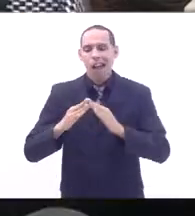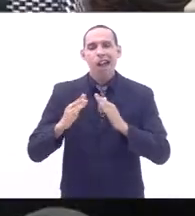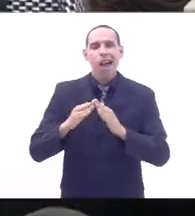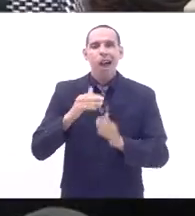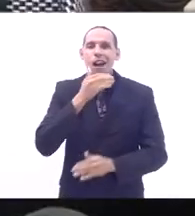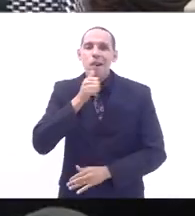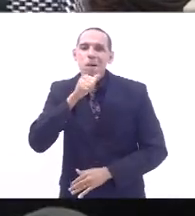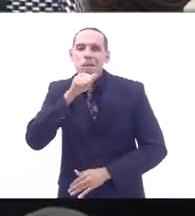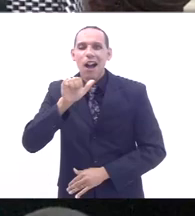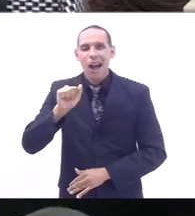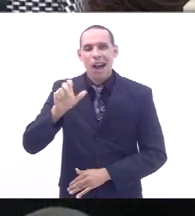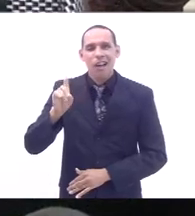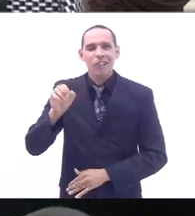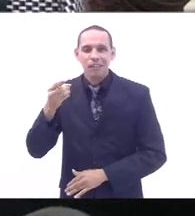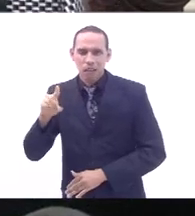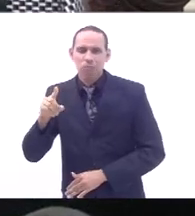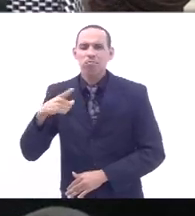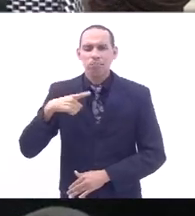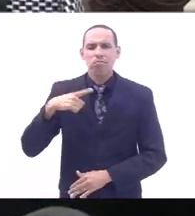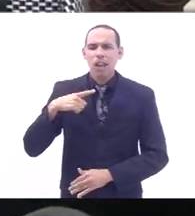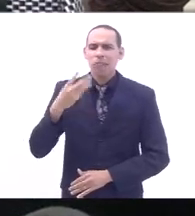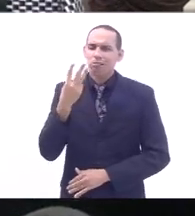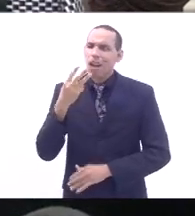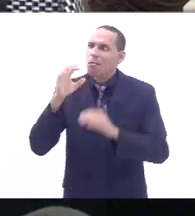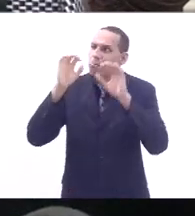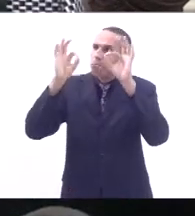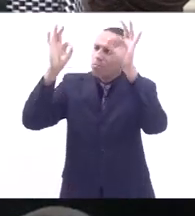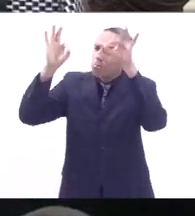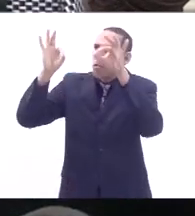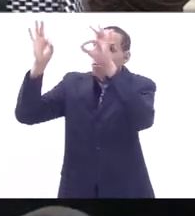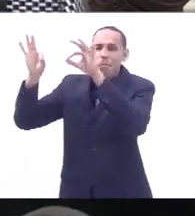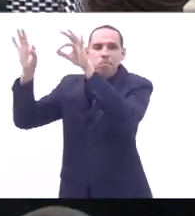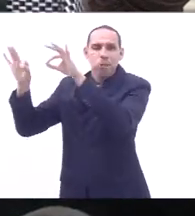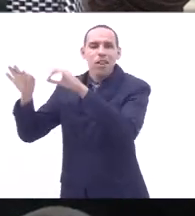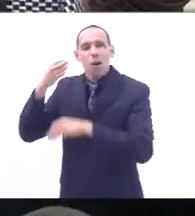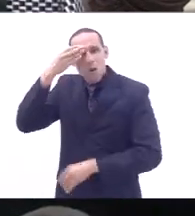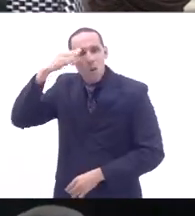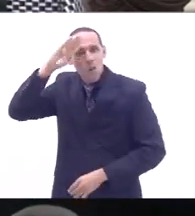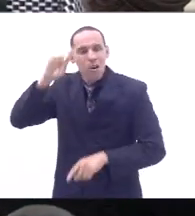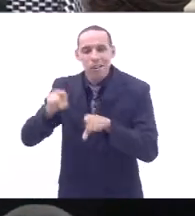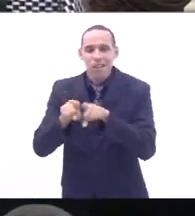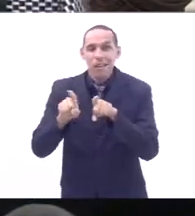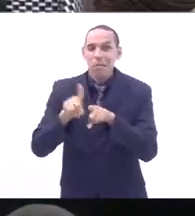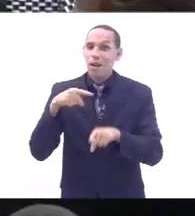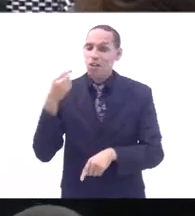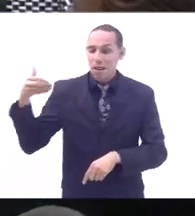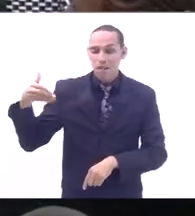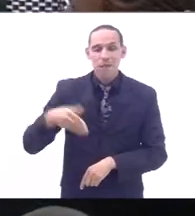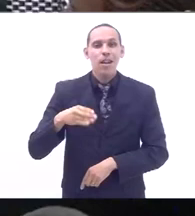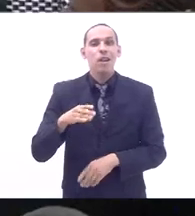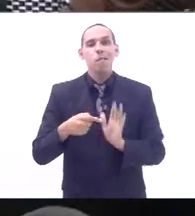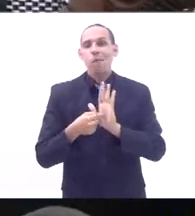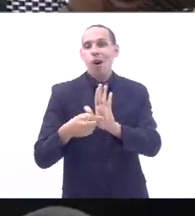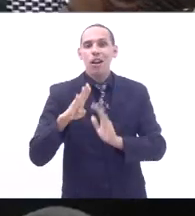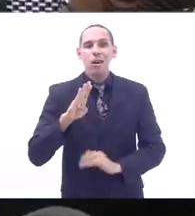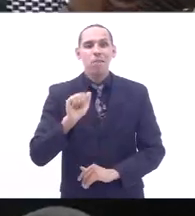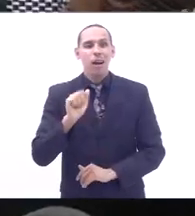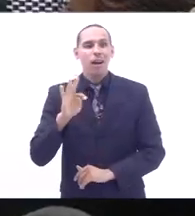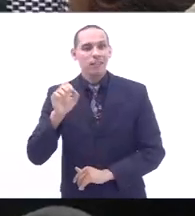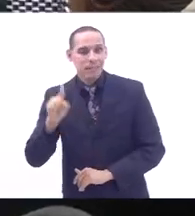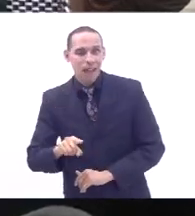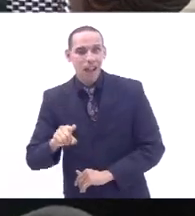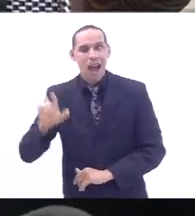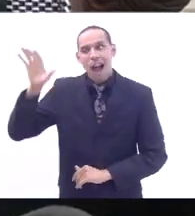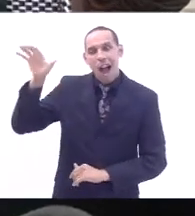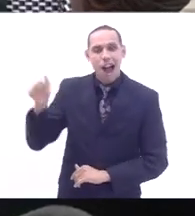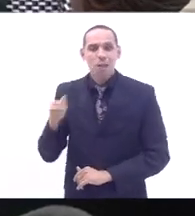batás pendurados lá. Mas, enfim, o que a gente veio mostrar para vocês são os batás afro-cubanos, são os batás